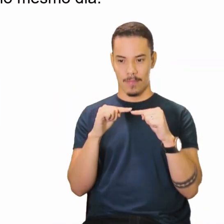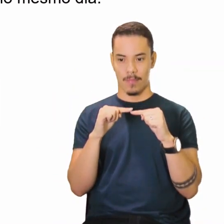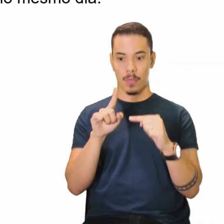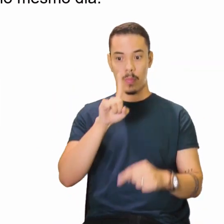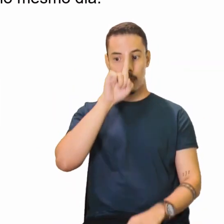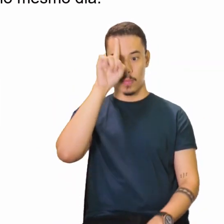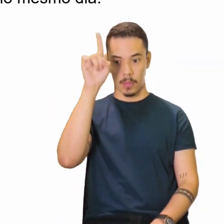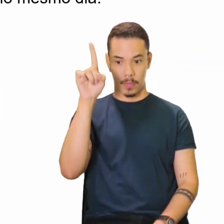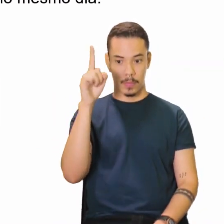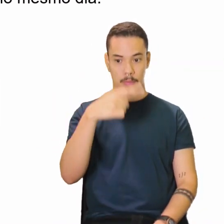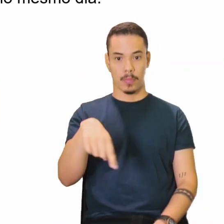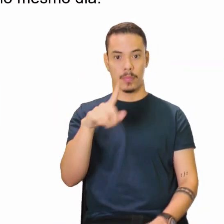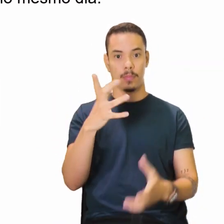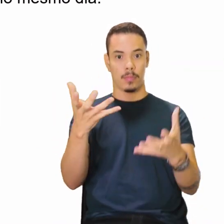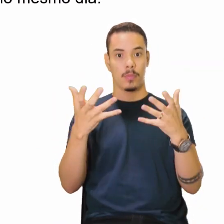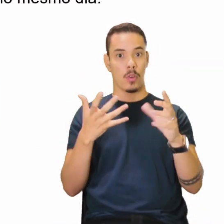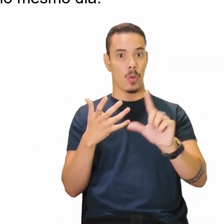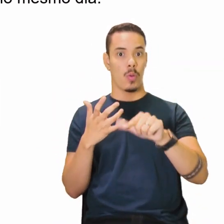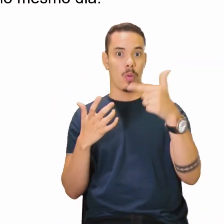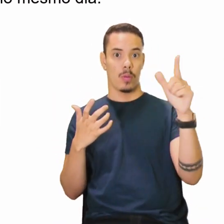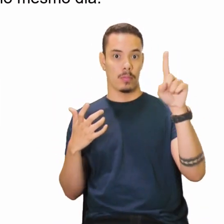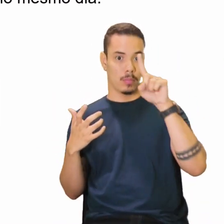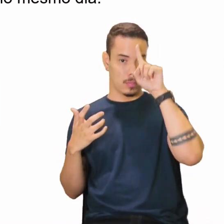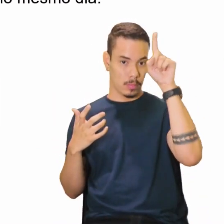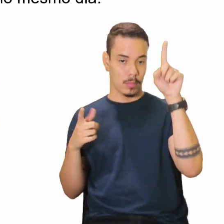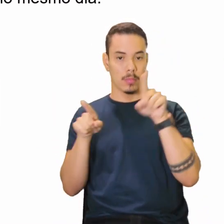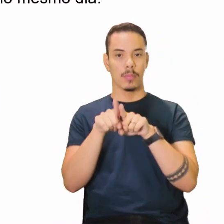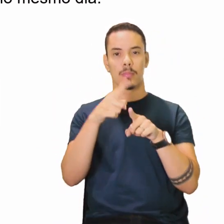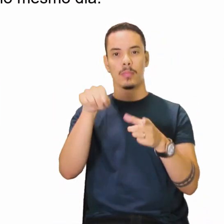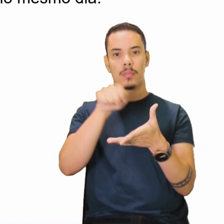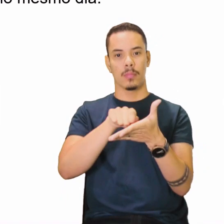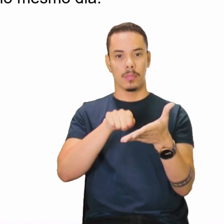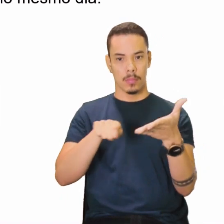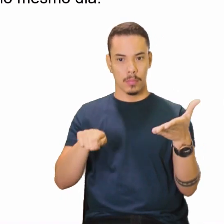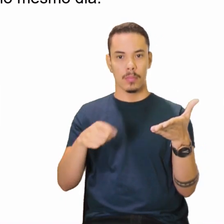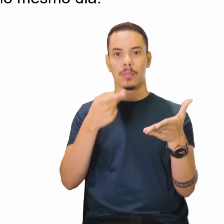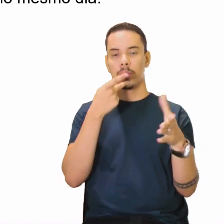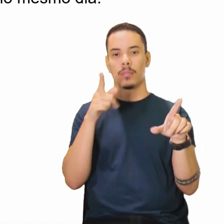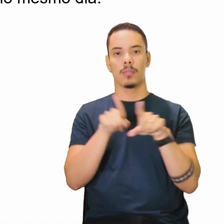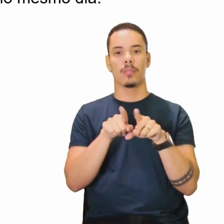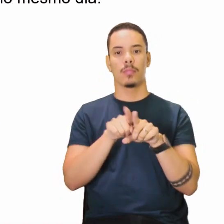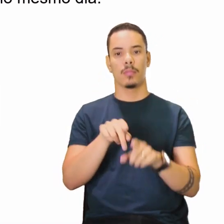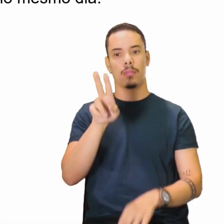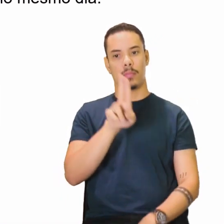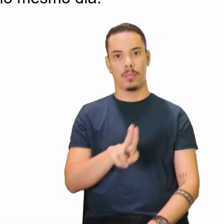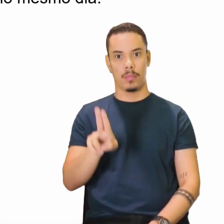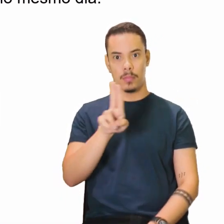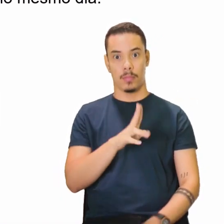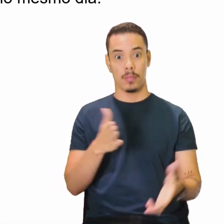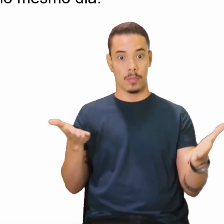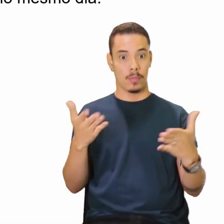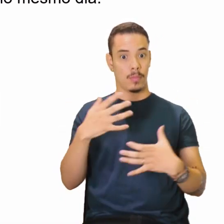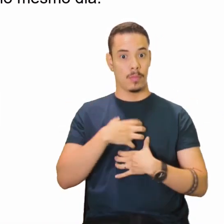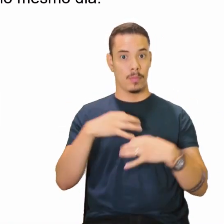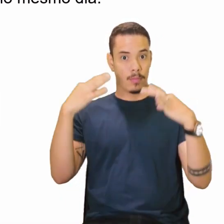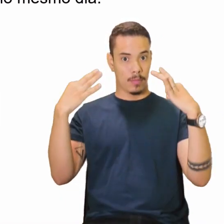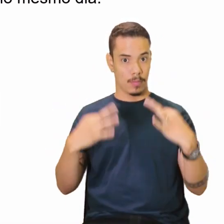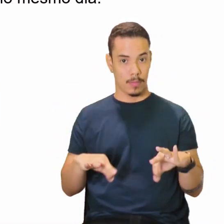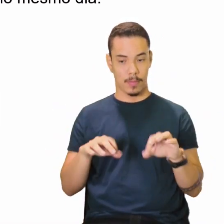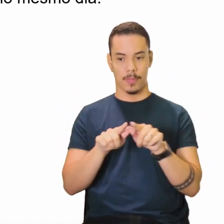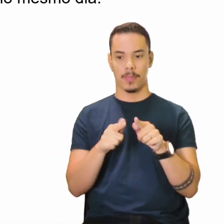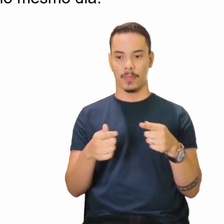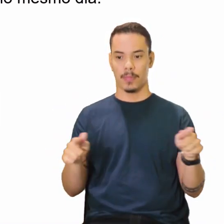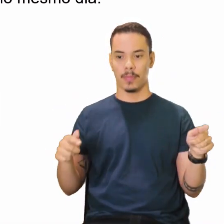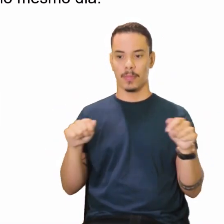uma ideia que você quer falar com outra ideia. E quando você está escrevendo, você também a utiliza agora de maneira correta